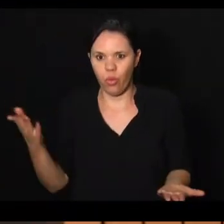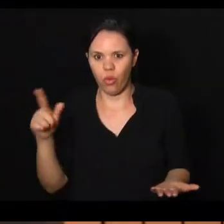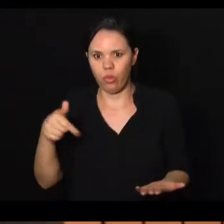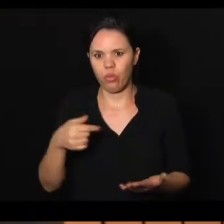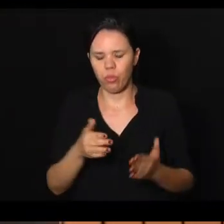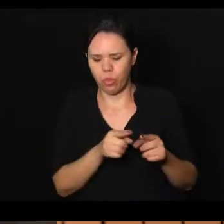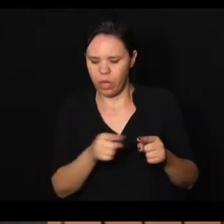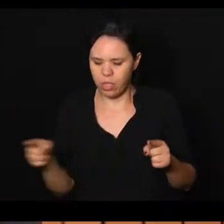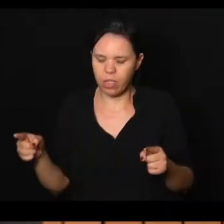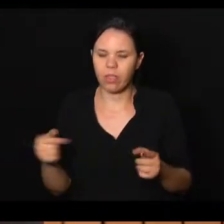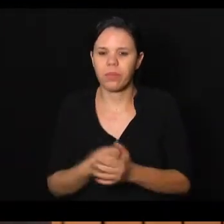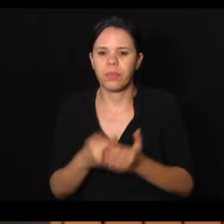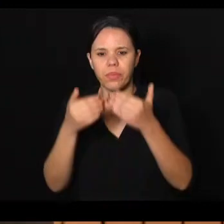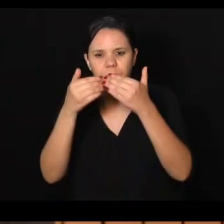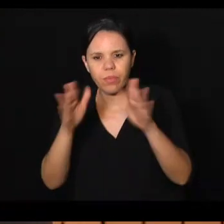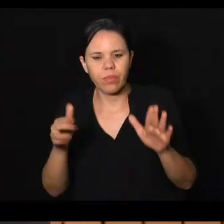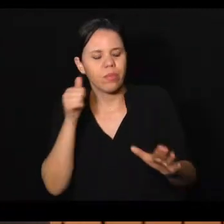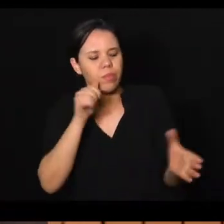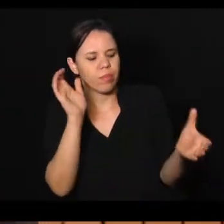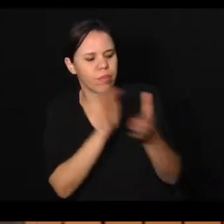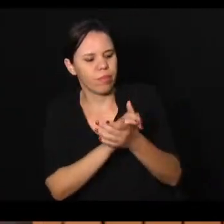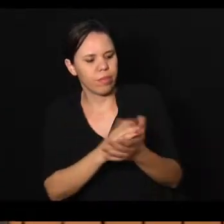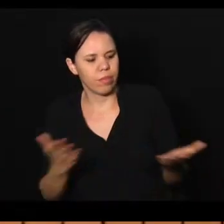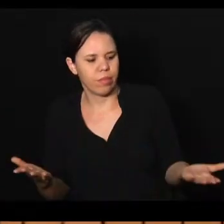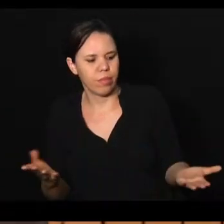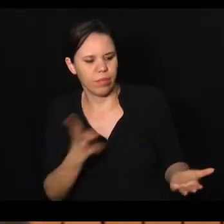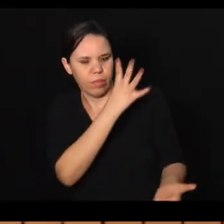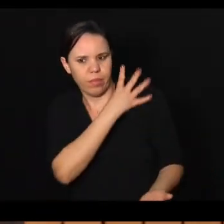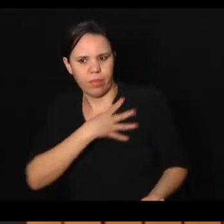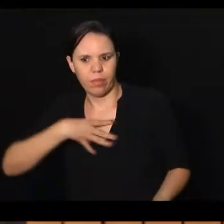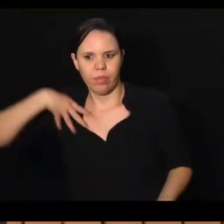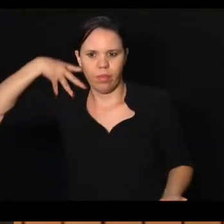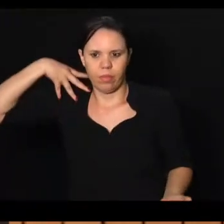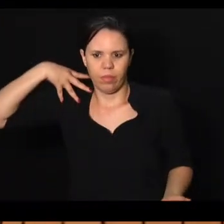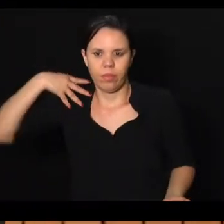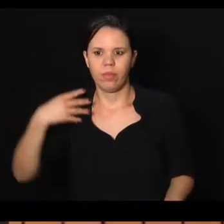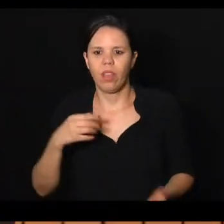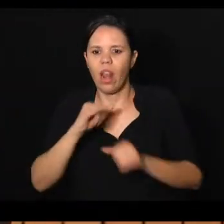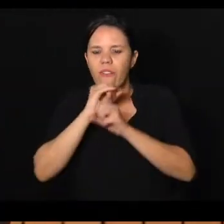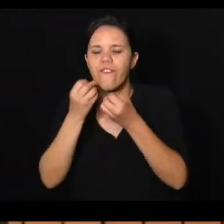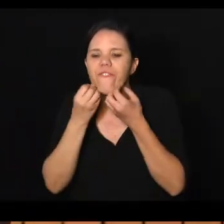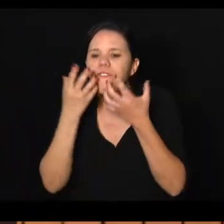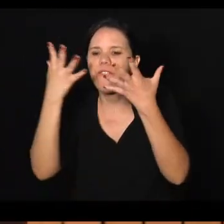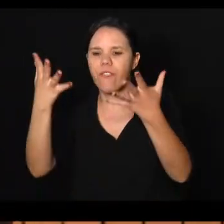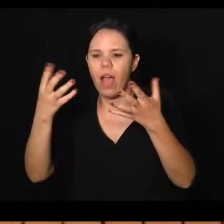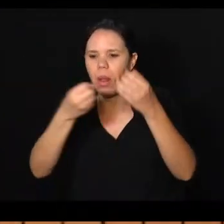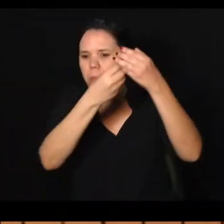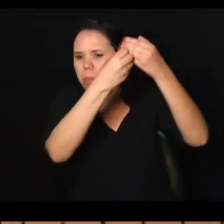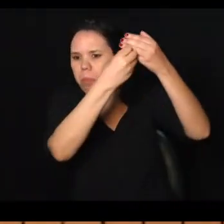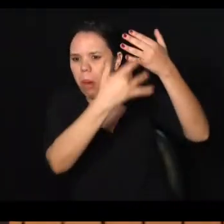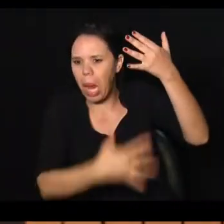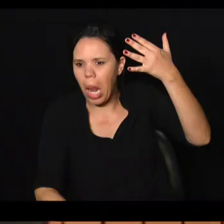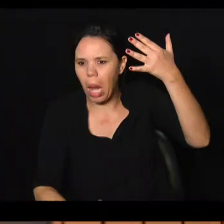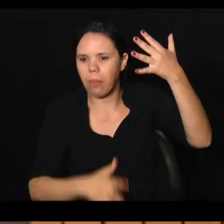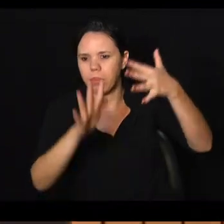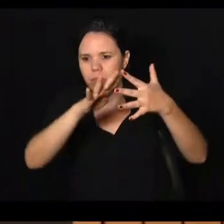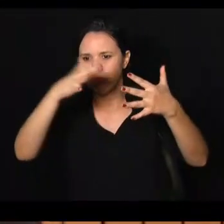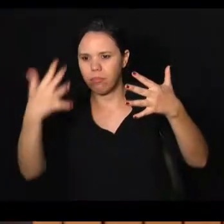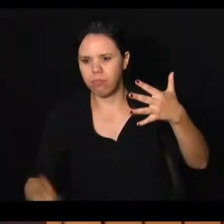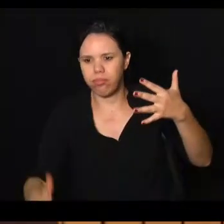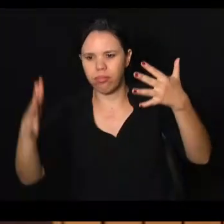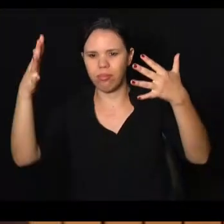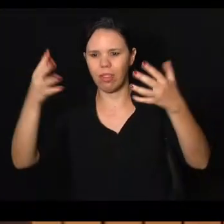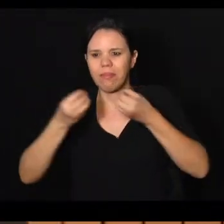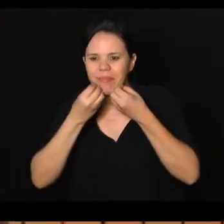posse, ele cede a palavra à sua esposa e ela faz um extraordinário discurso em Libras. E ali o